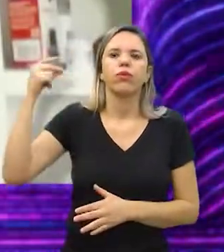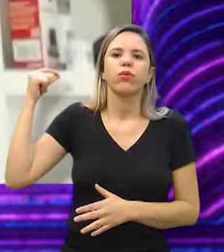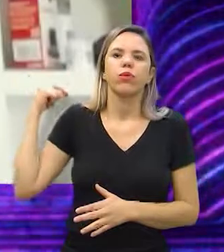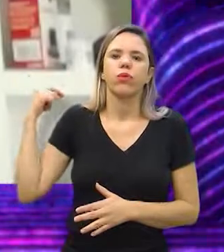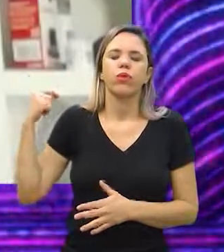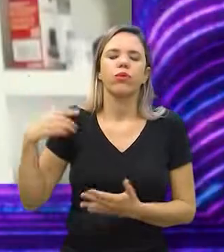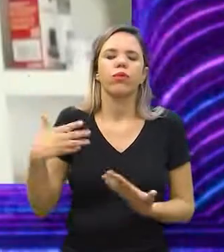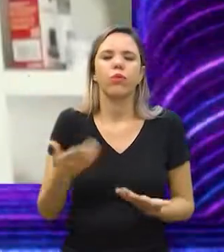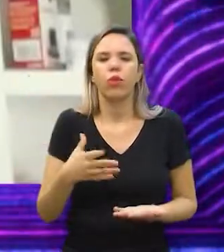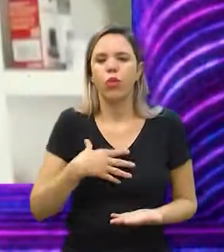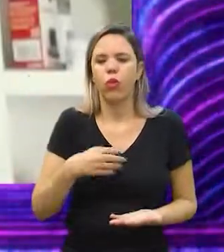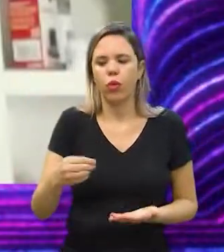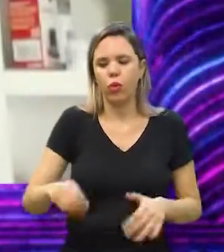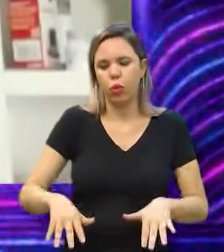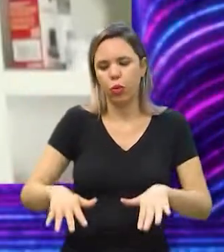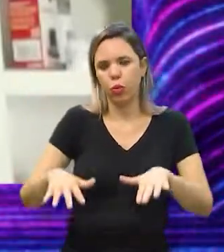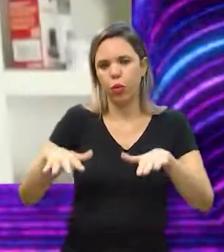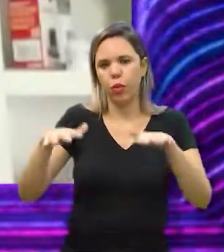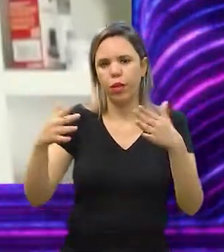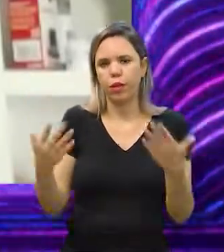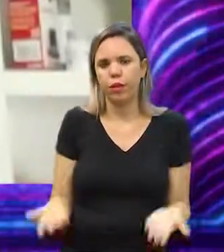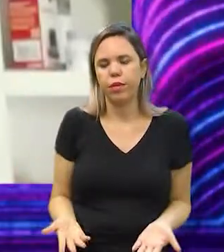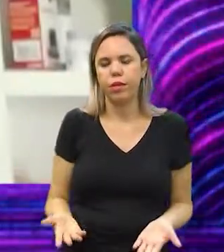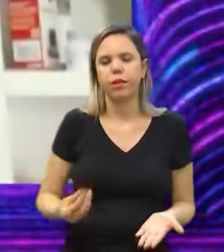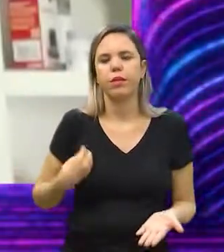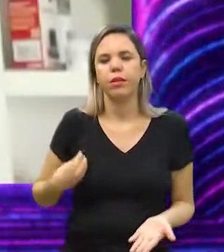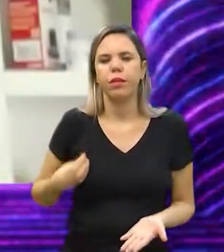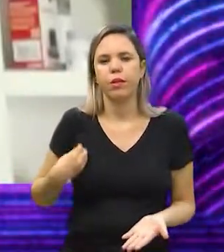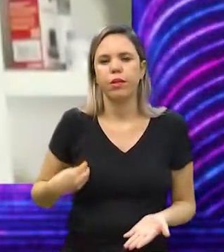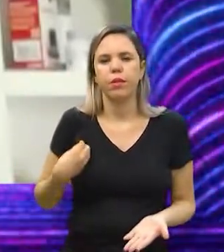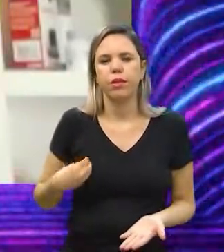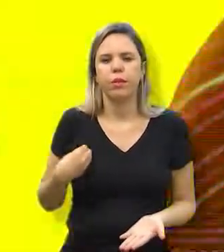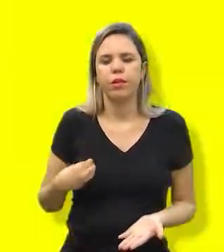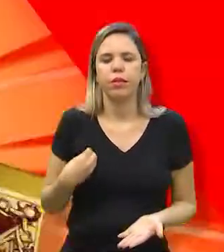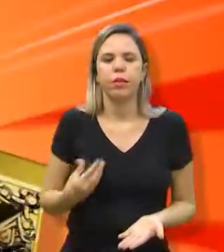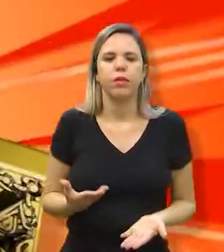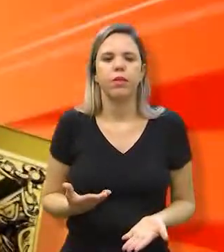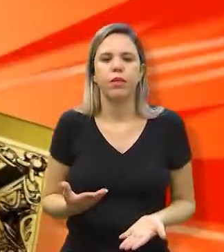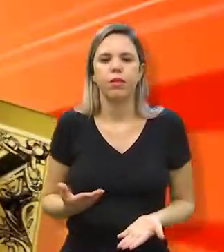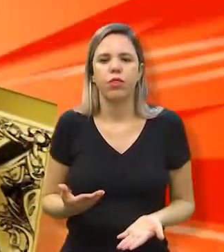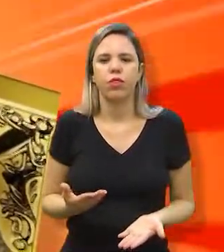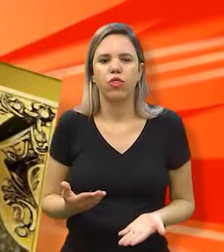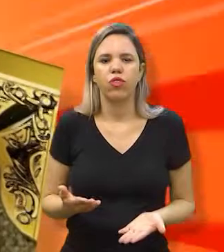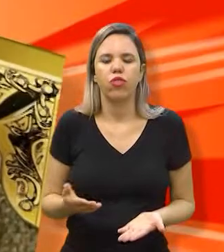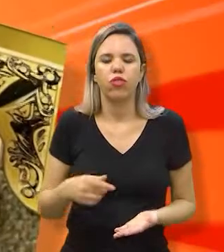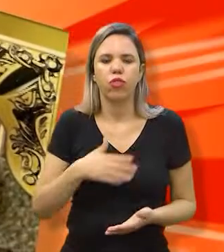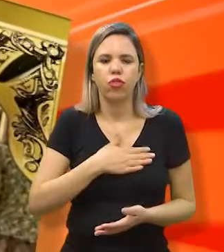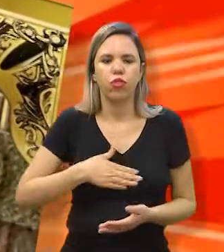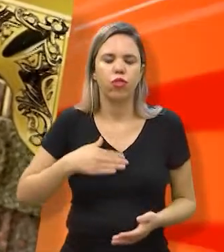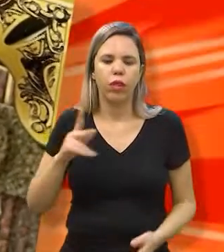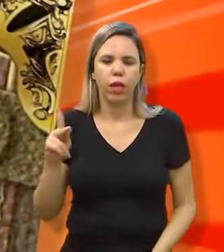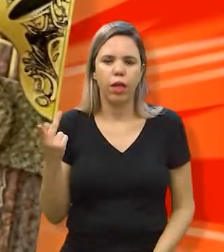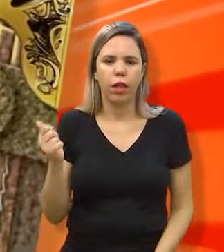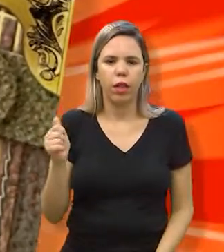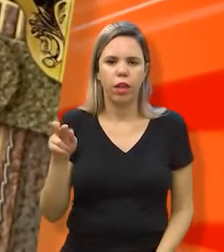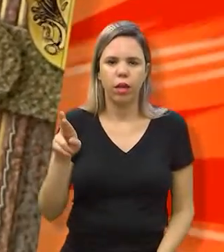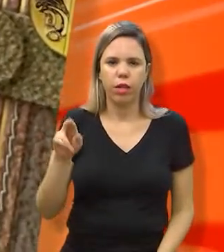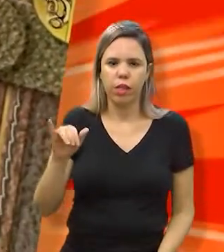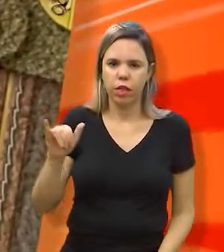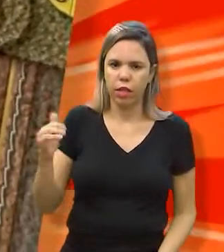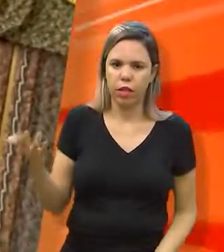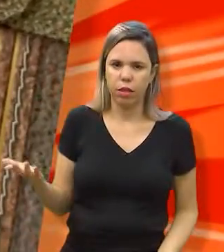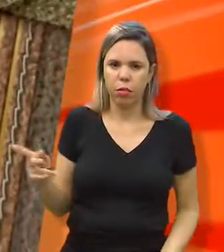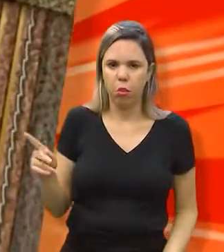tempo. Quando meus filhos eram pequenos, estávamos na onda do Harry Potter, eu sempre gostei de escrever,